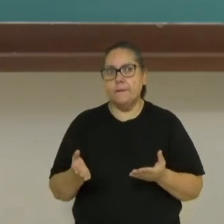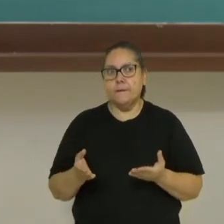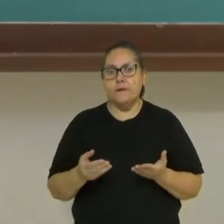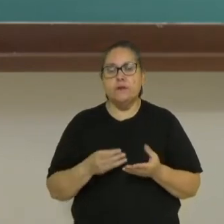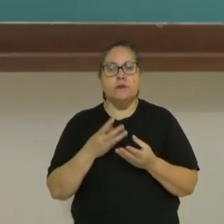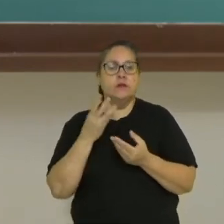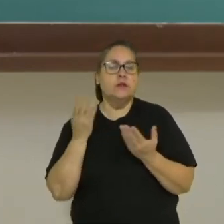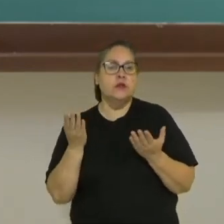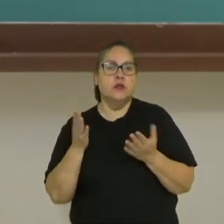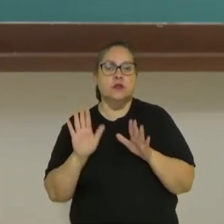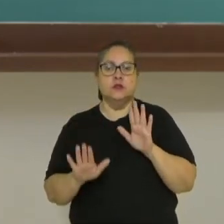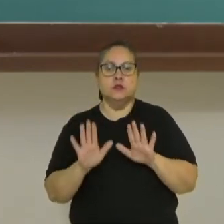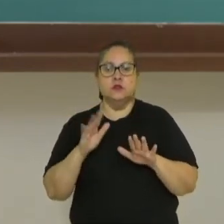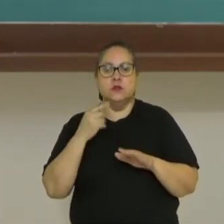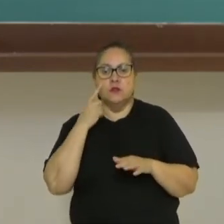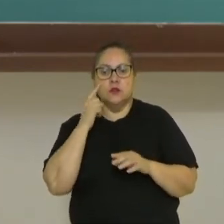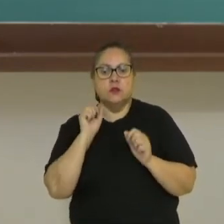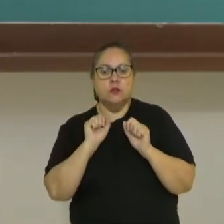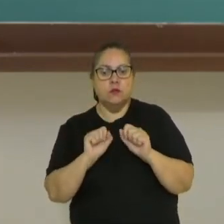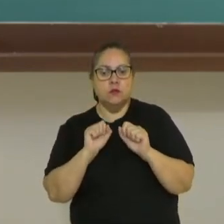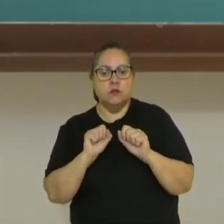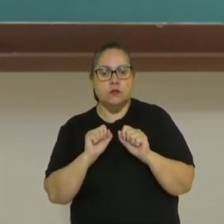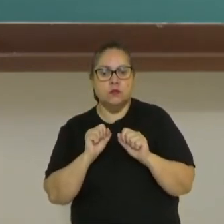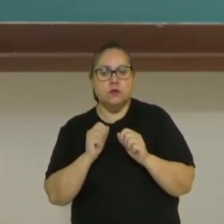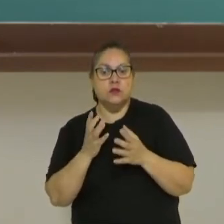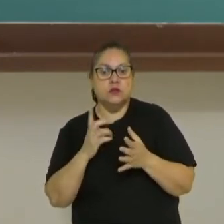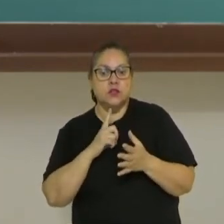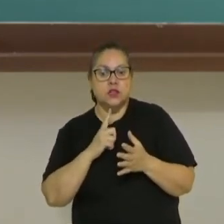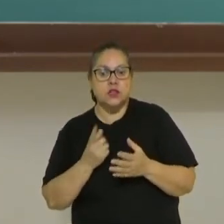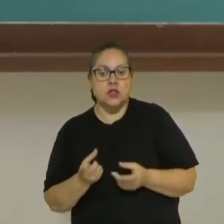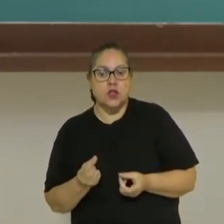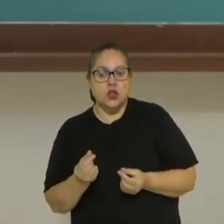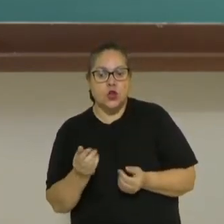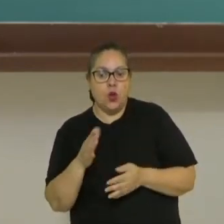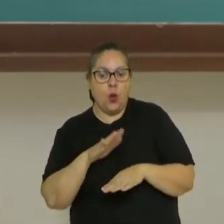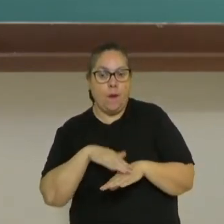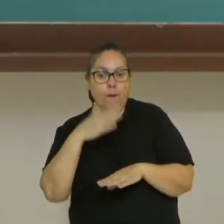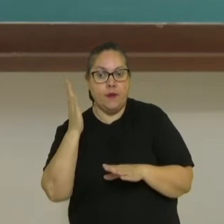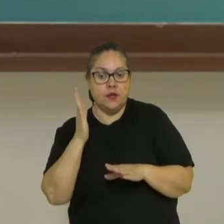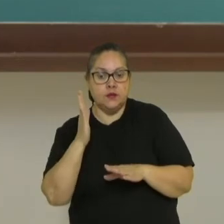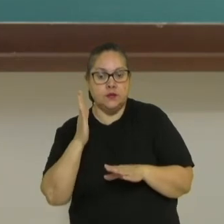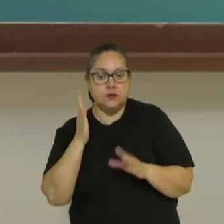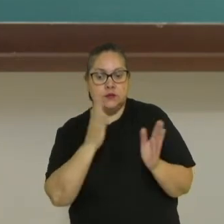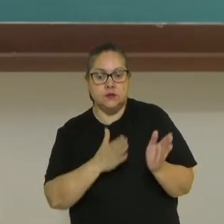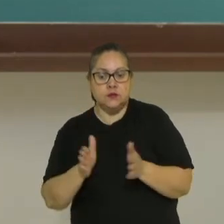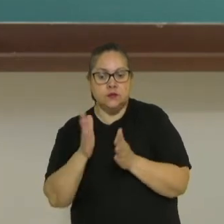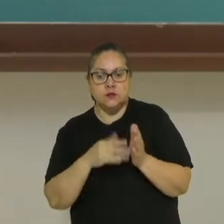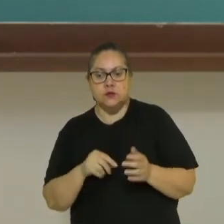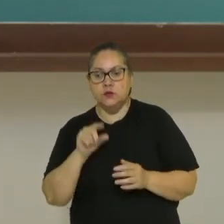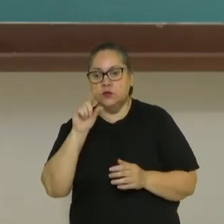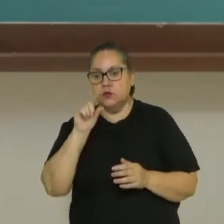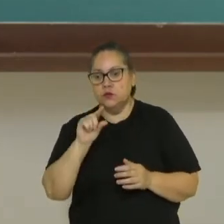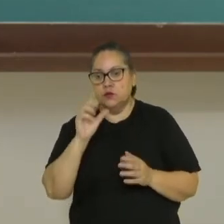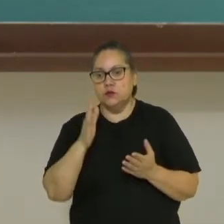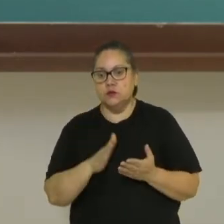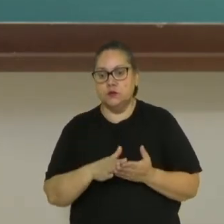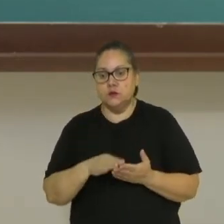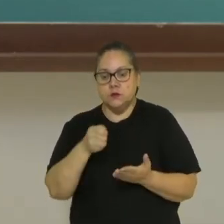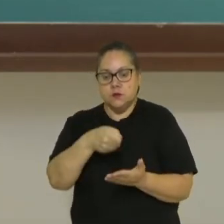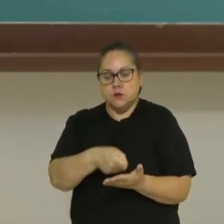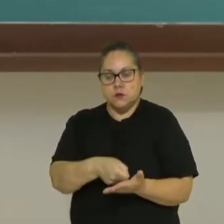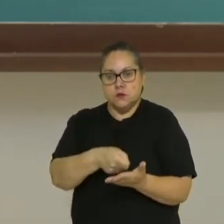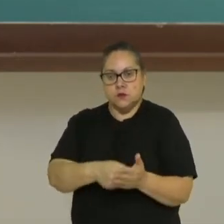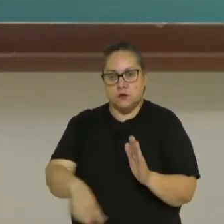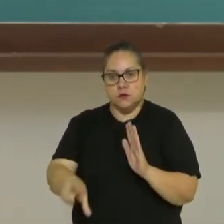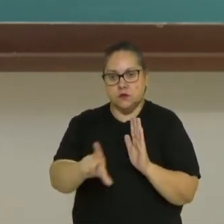muitas vezes veem mais possibilidade de conseguir lucrar mais produzindo menos, forçando a